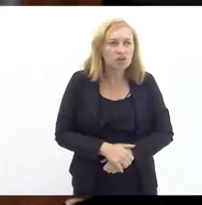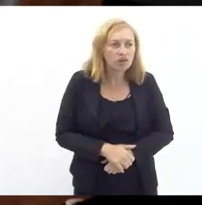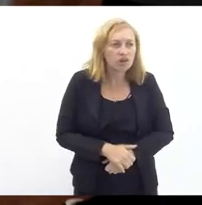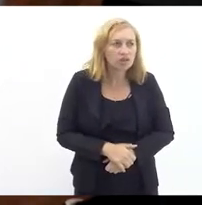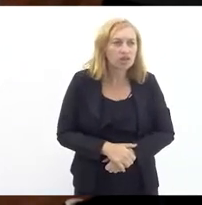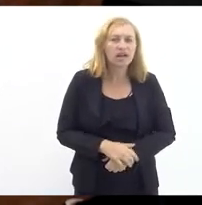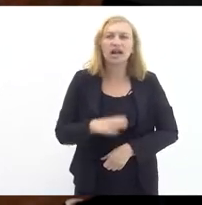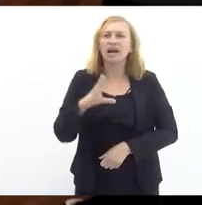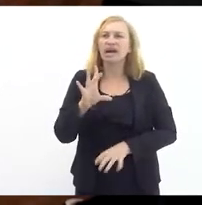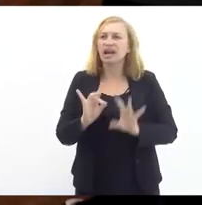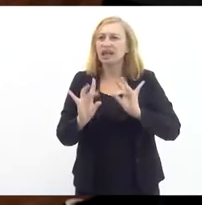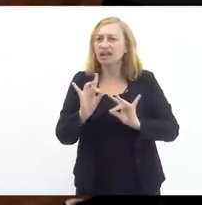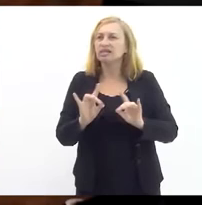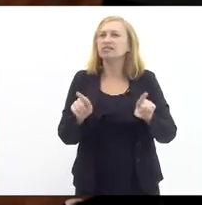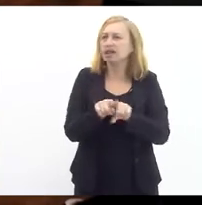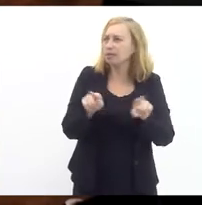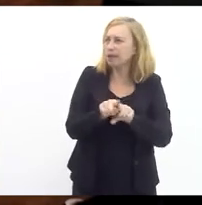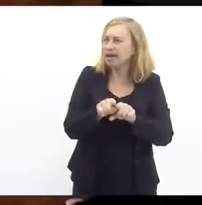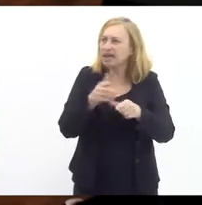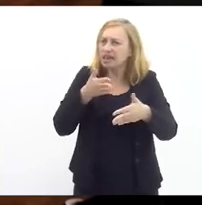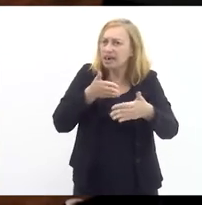Bolsões de lama, que também atrapalham